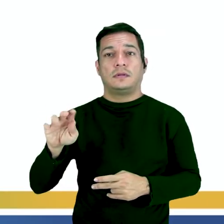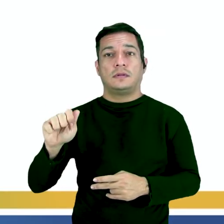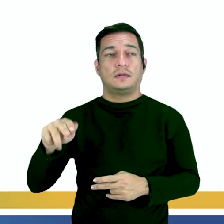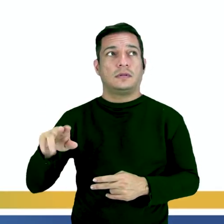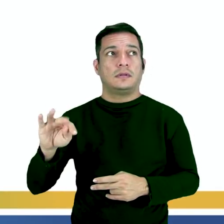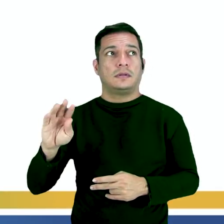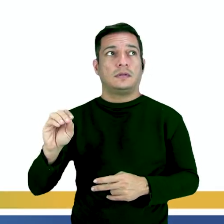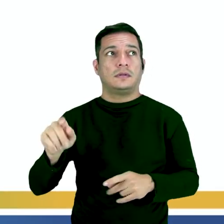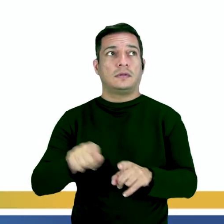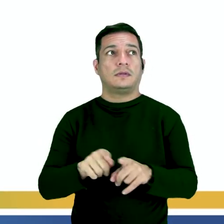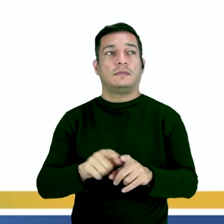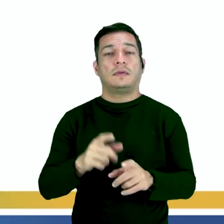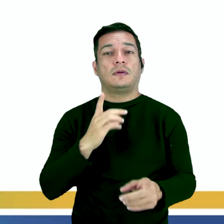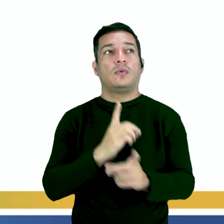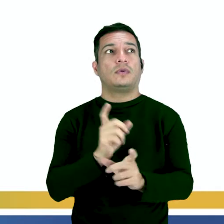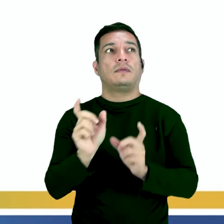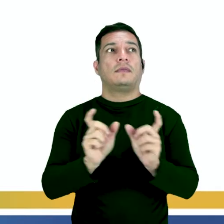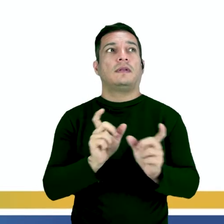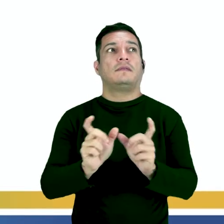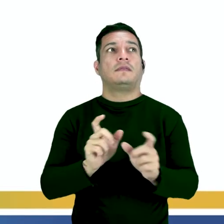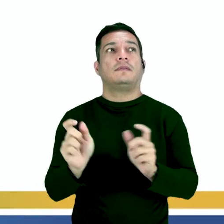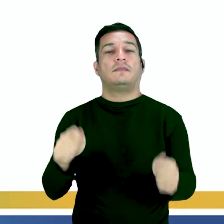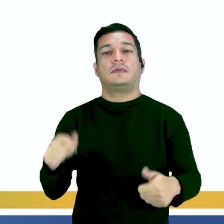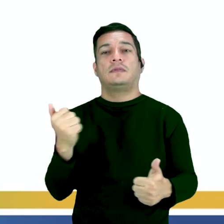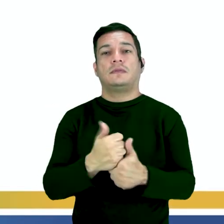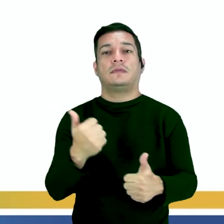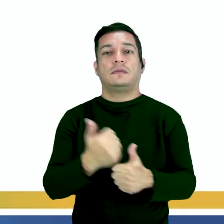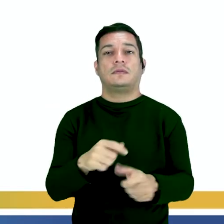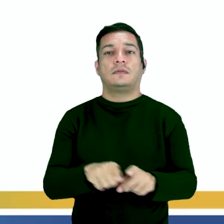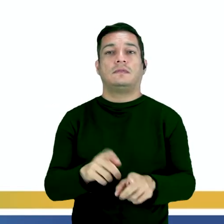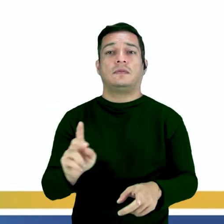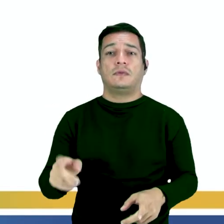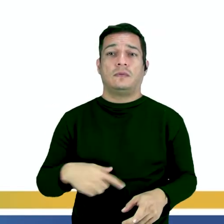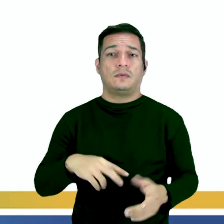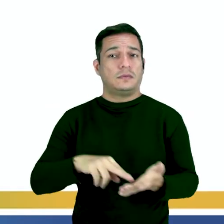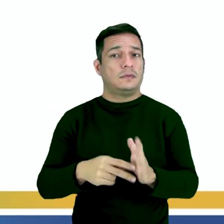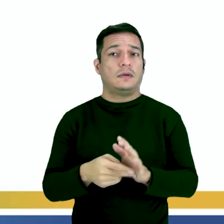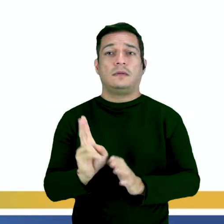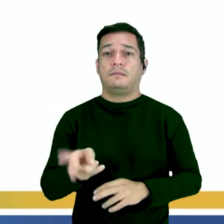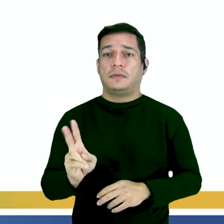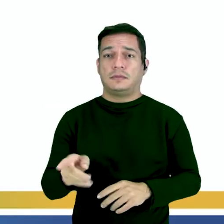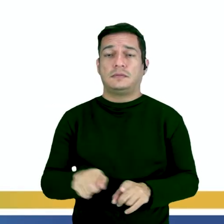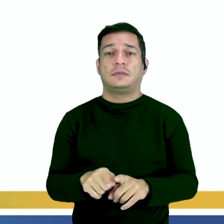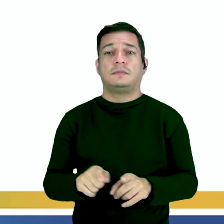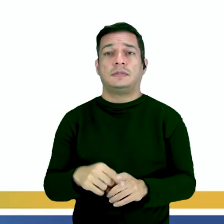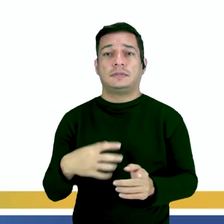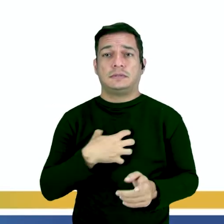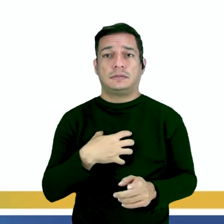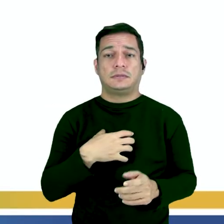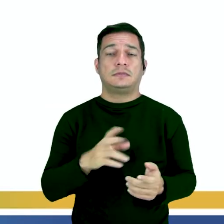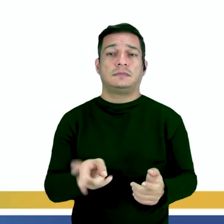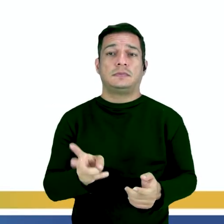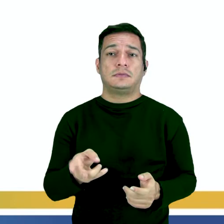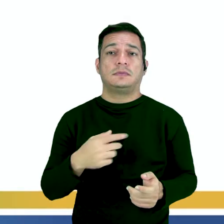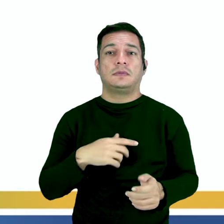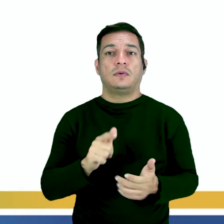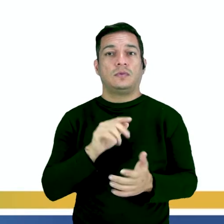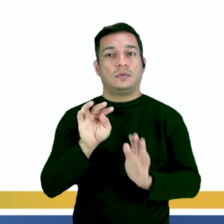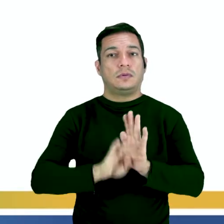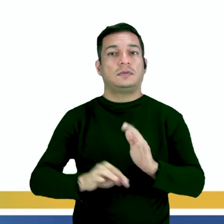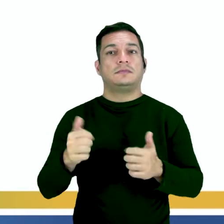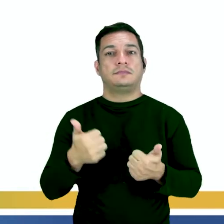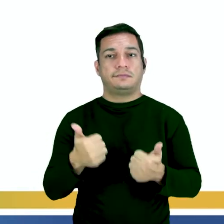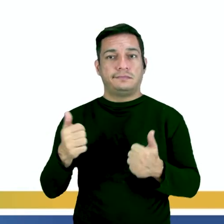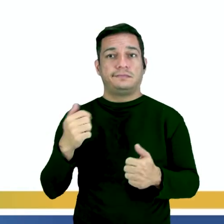você encontra palavrinhas que podem substituir com o mesmo valor, viu? Então o texto ele vai ficar limpo, vai